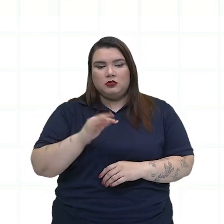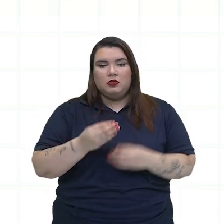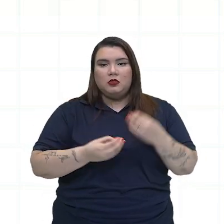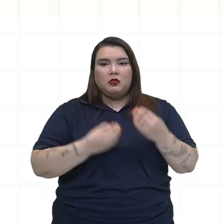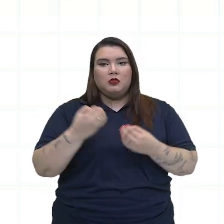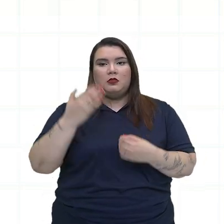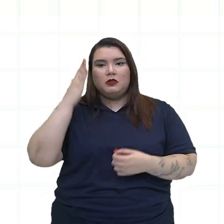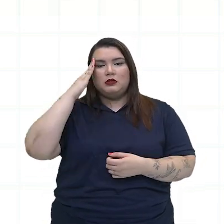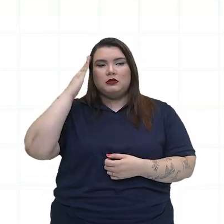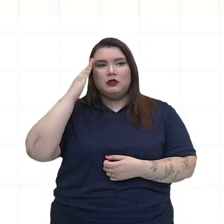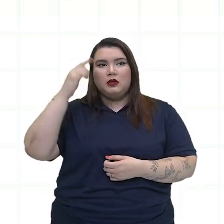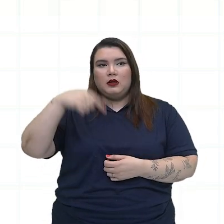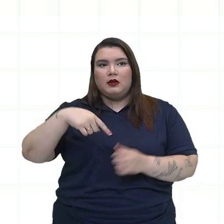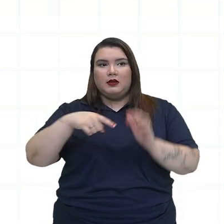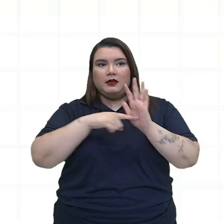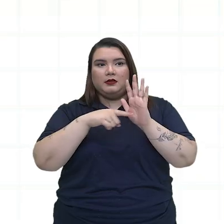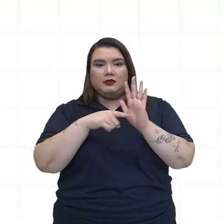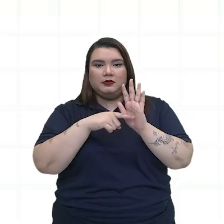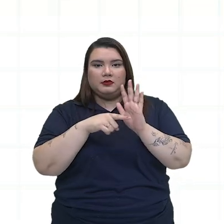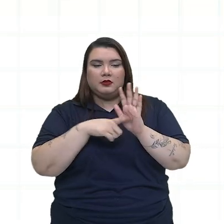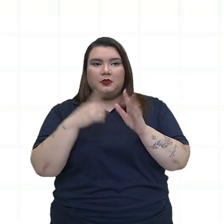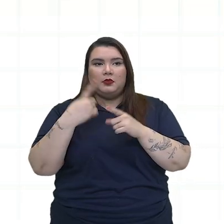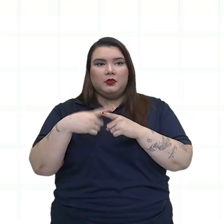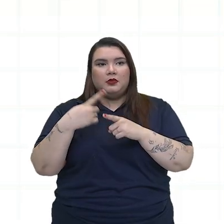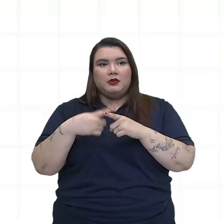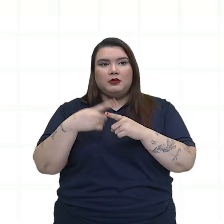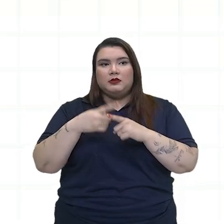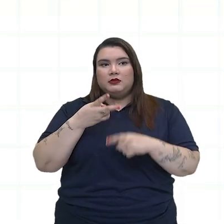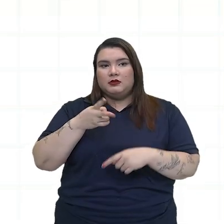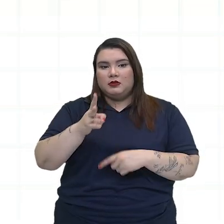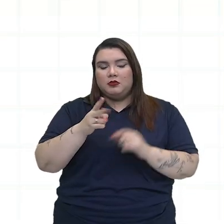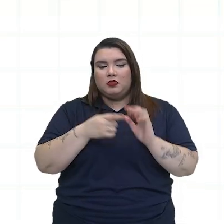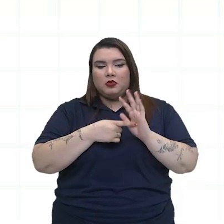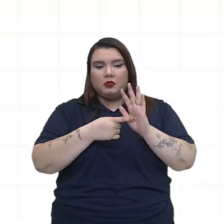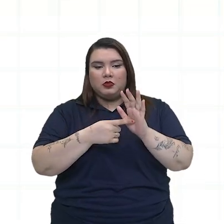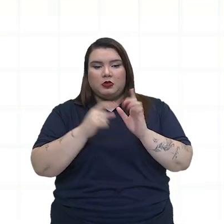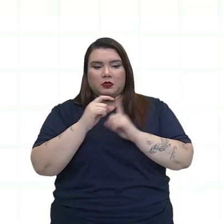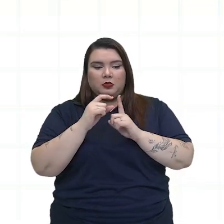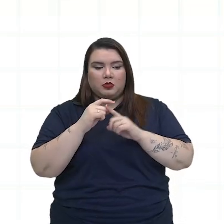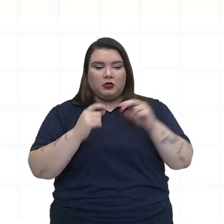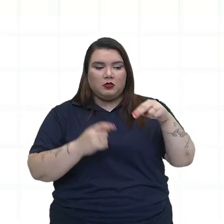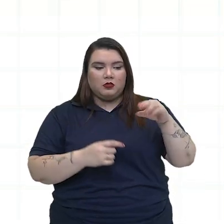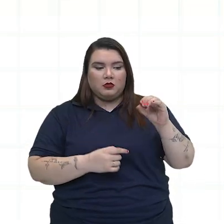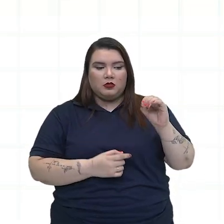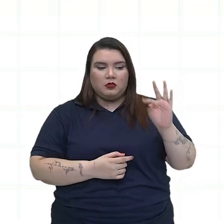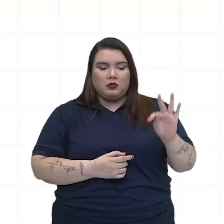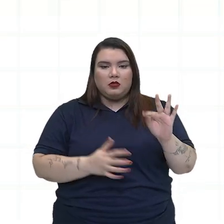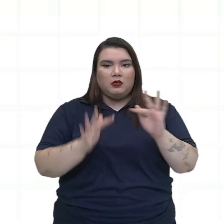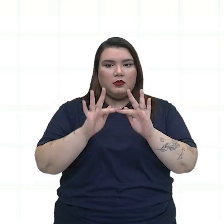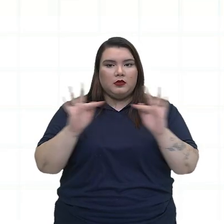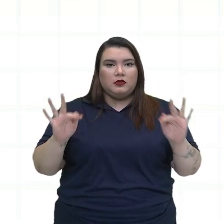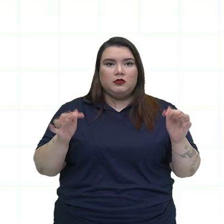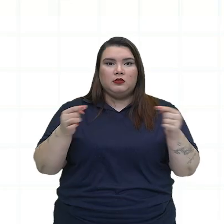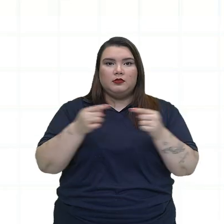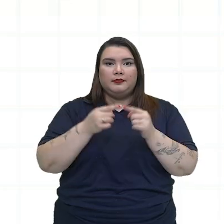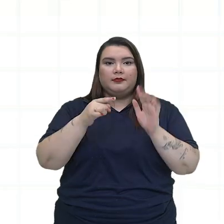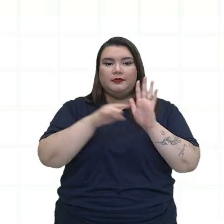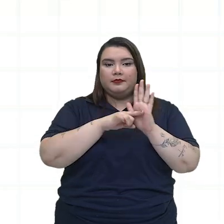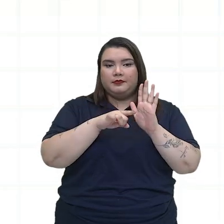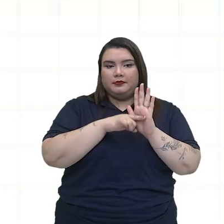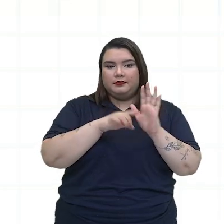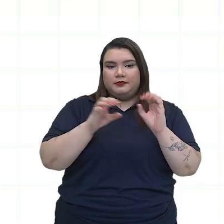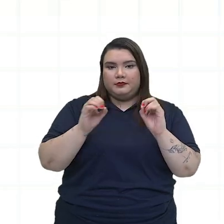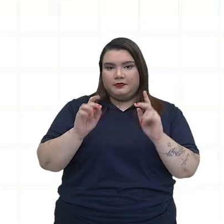Como que eu sei que é forma negativa? Porque sempre que aparece a palavra not, a minha frase está na